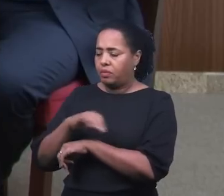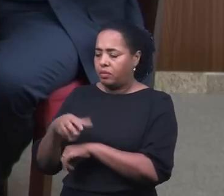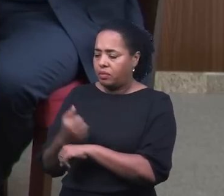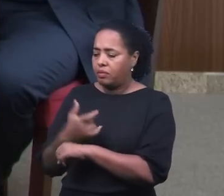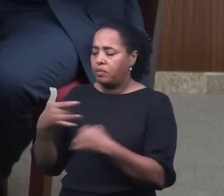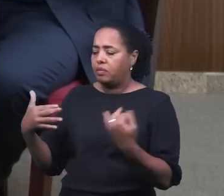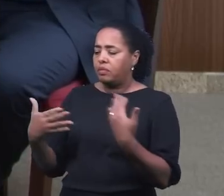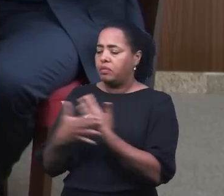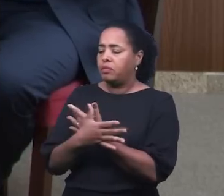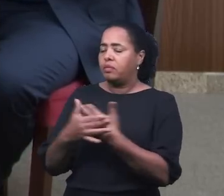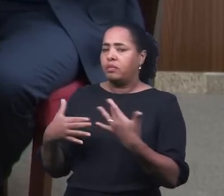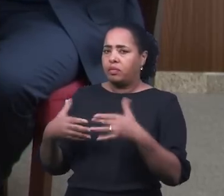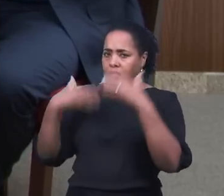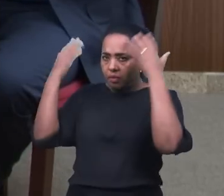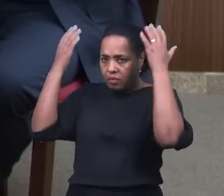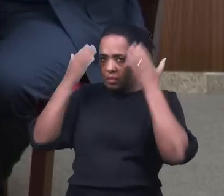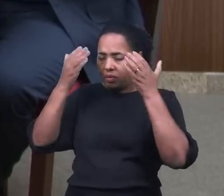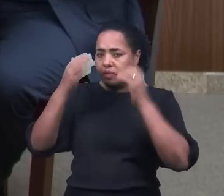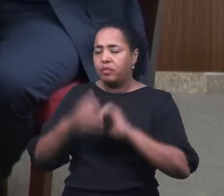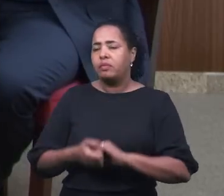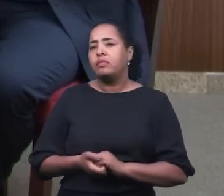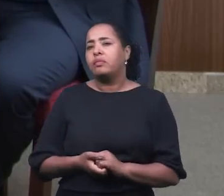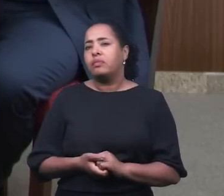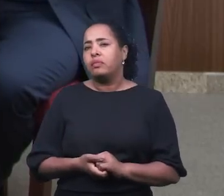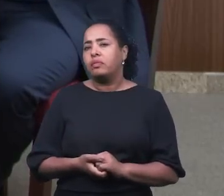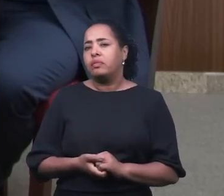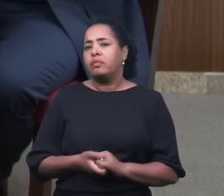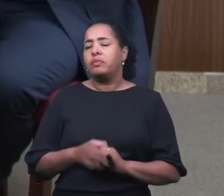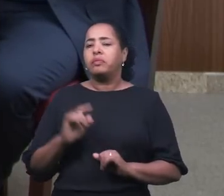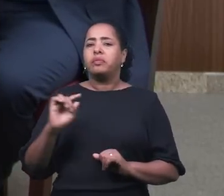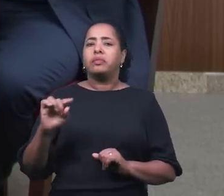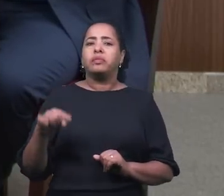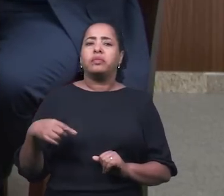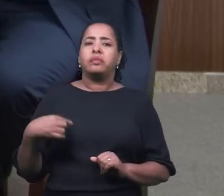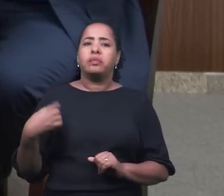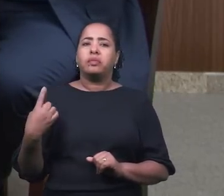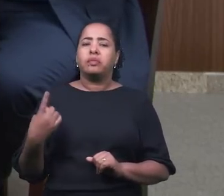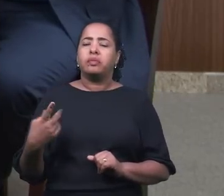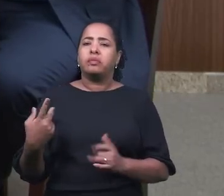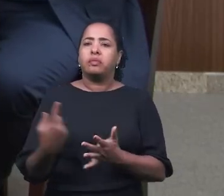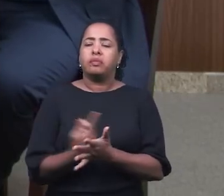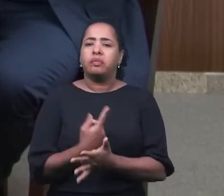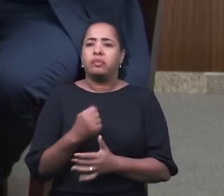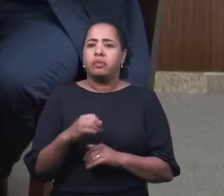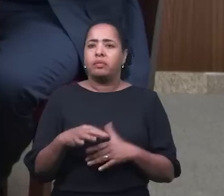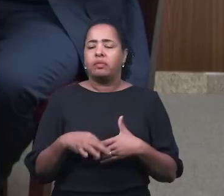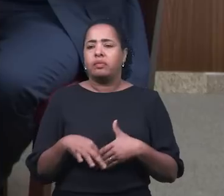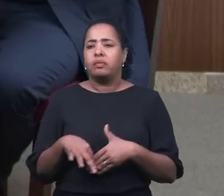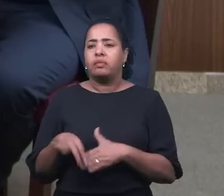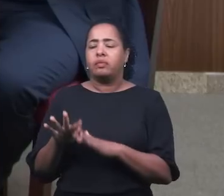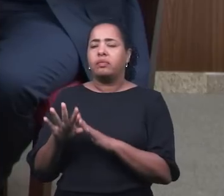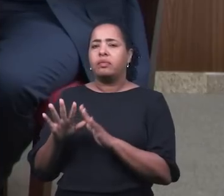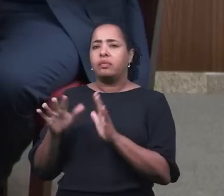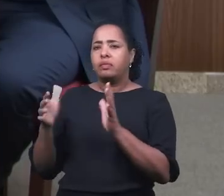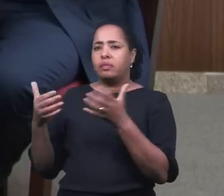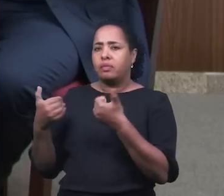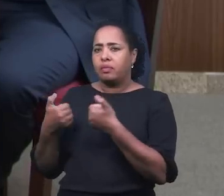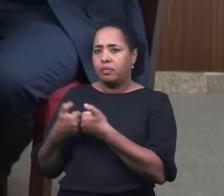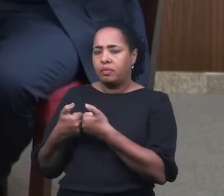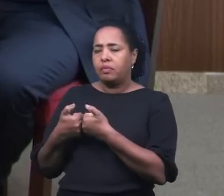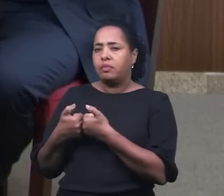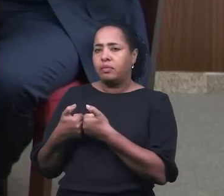Jerusalém, a cidade do grande rei. E não demora muito tempo, ele leva a